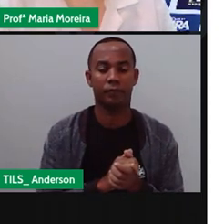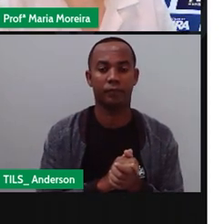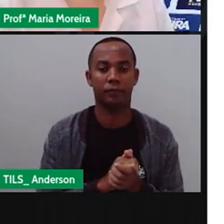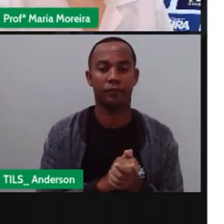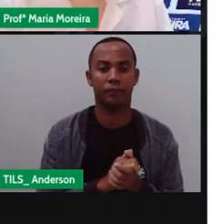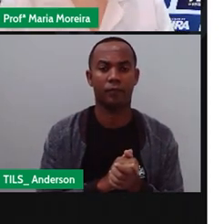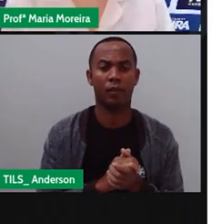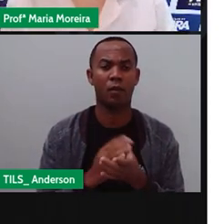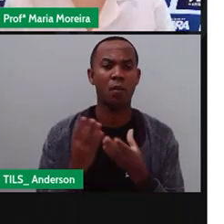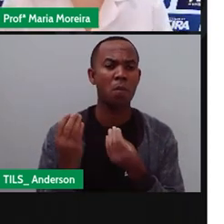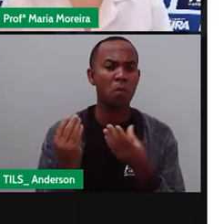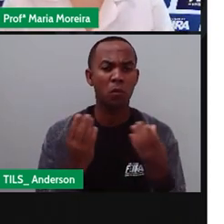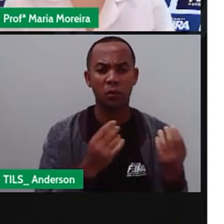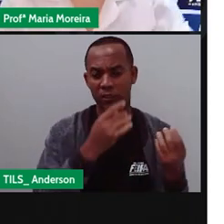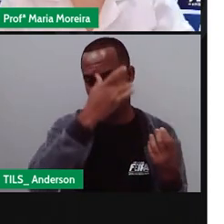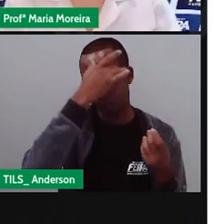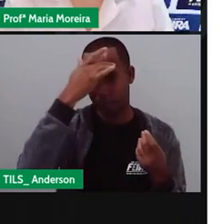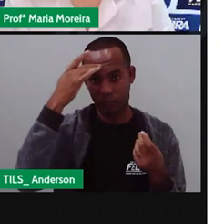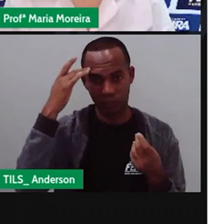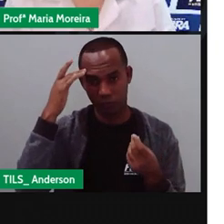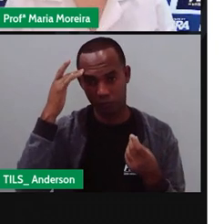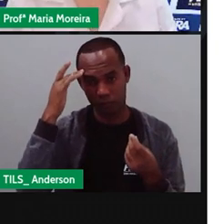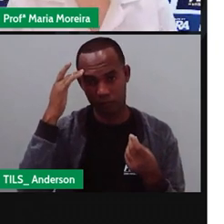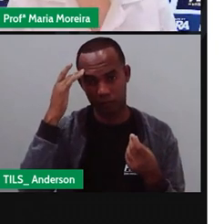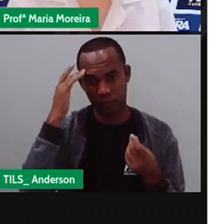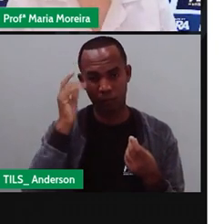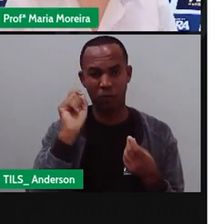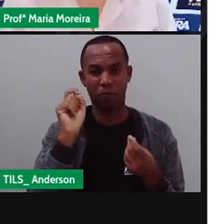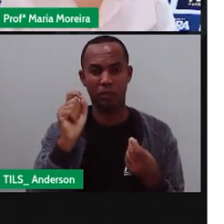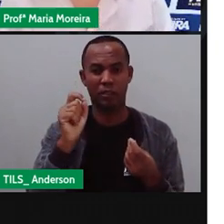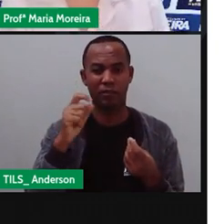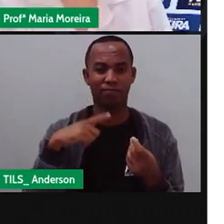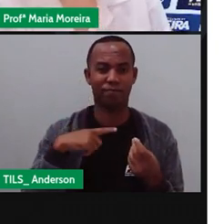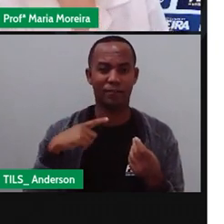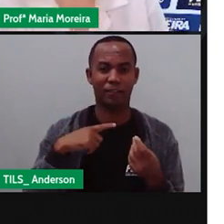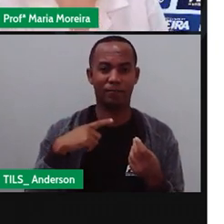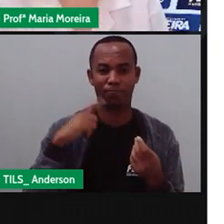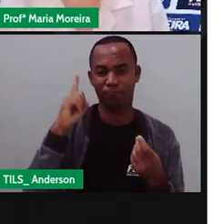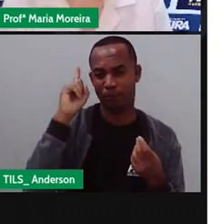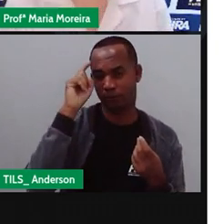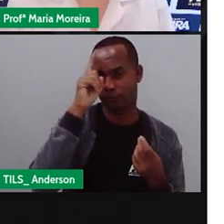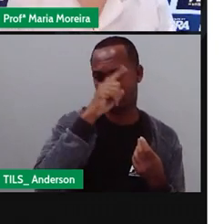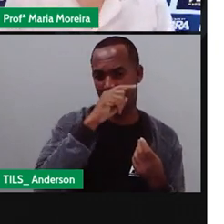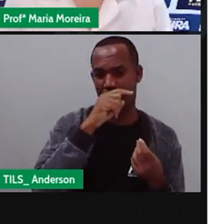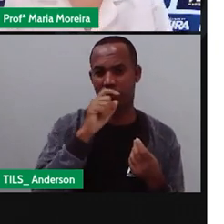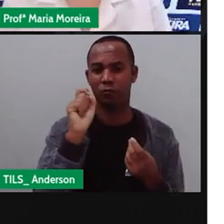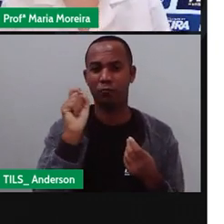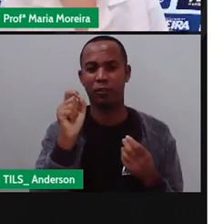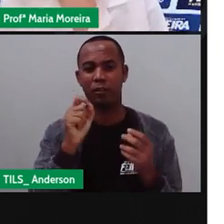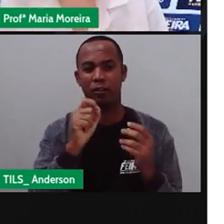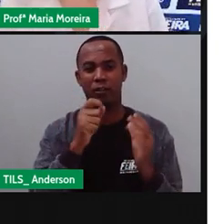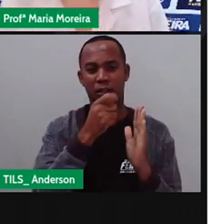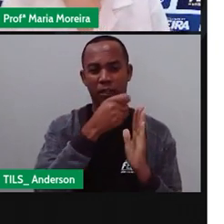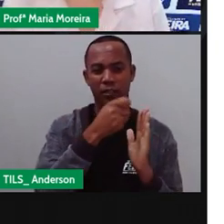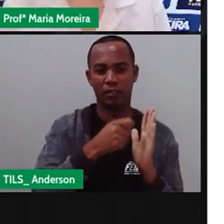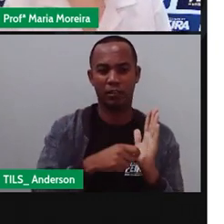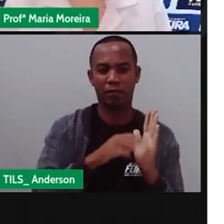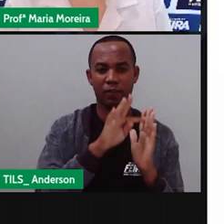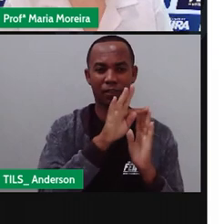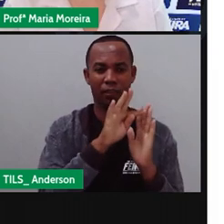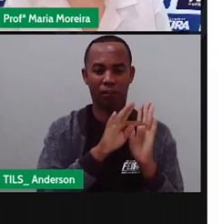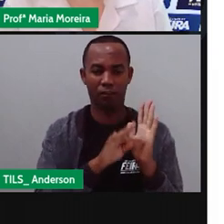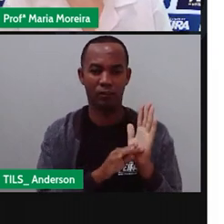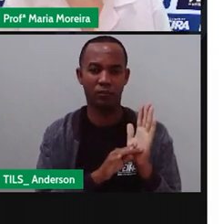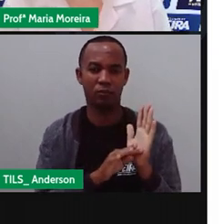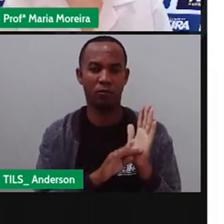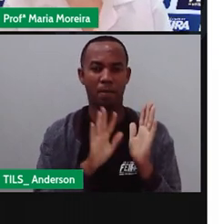Bom, muitas pessoas sentem dificuldade ao escrever um texto, pois toda escrita exige o quê? Certos detalhes que sempre